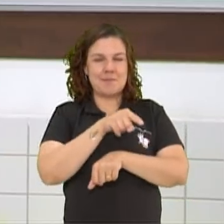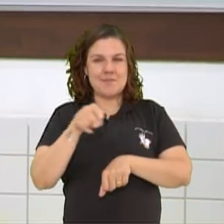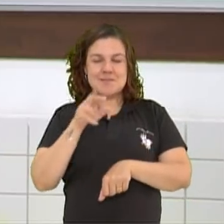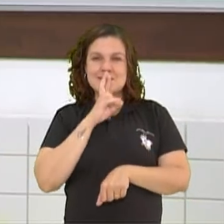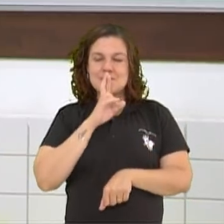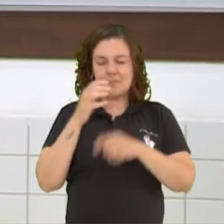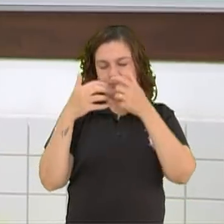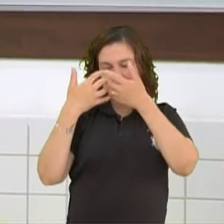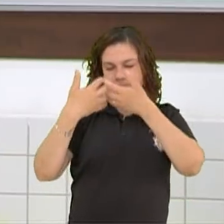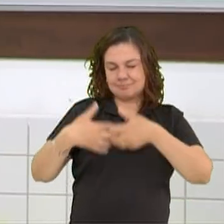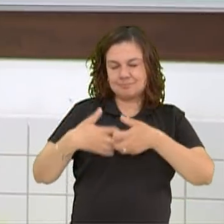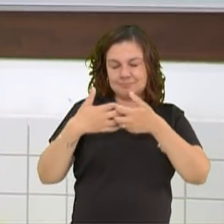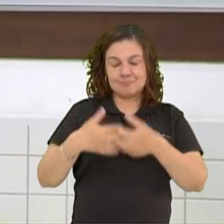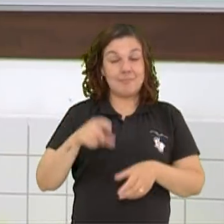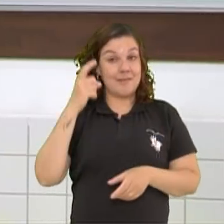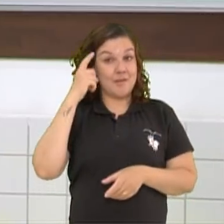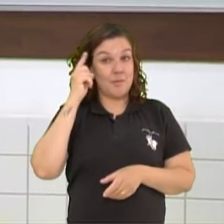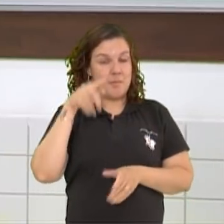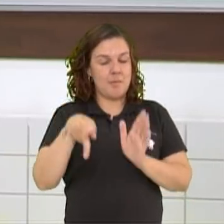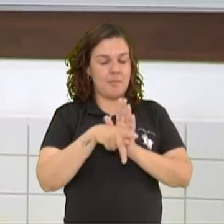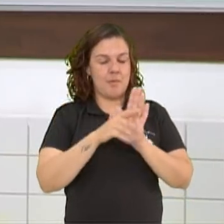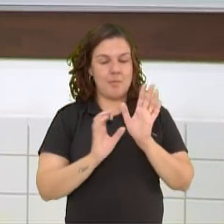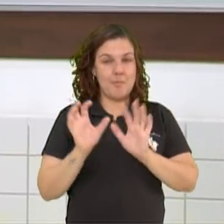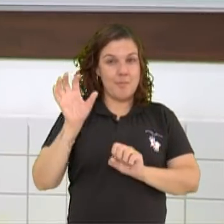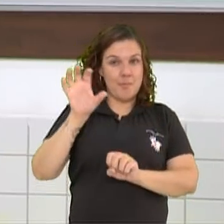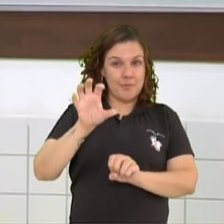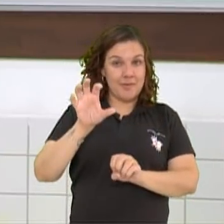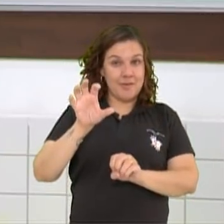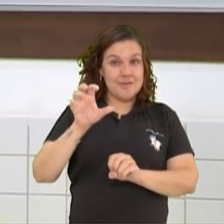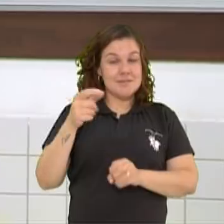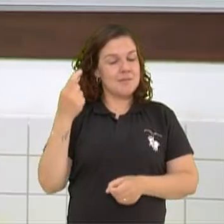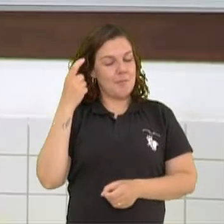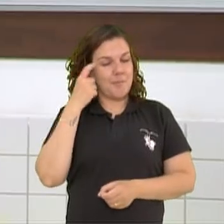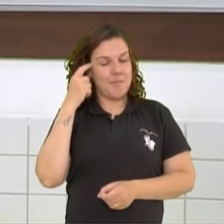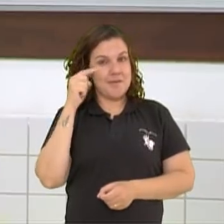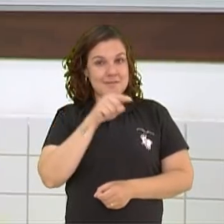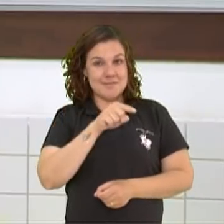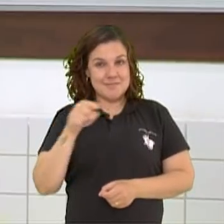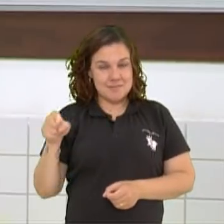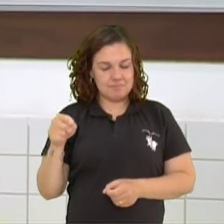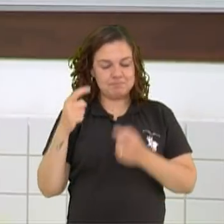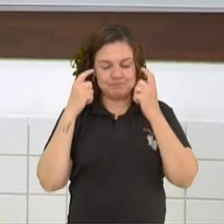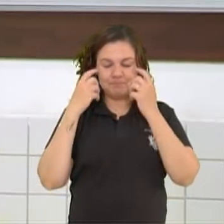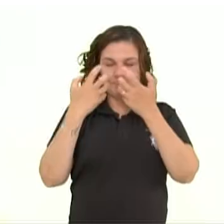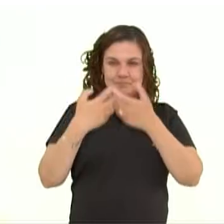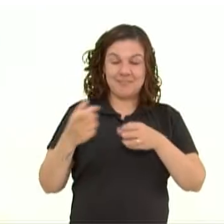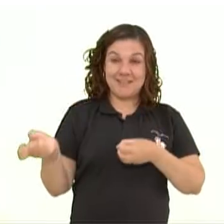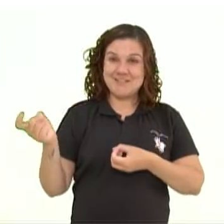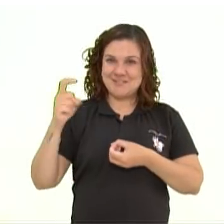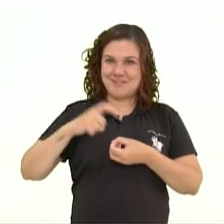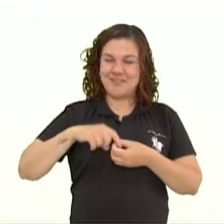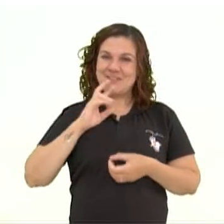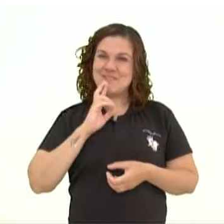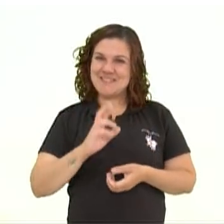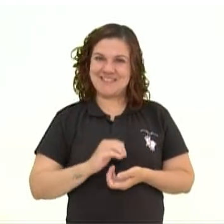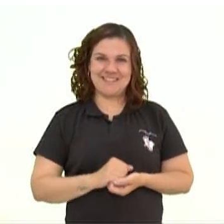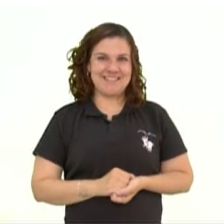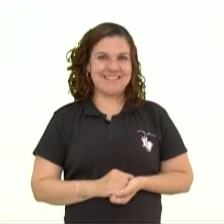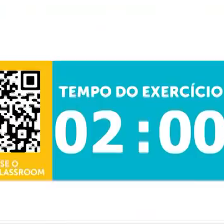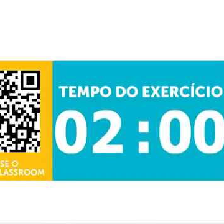vocês pensarem. Lembra que a ideia é potenciação, tá? Vou dar um tempinho aí para vocês pensarem, tentarem resolver. Eu já retomo aqui para a gente corrigir.